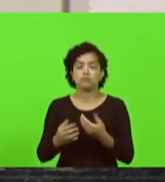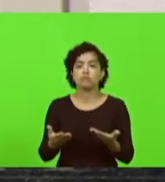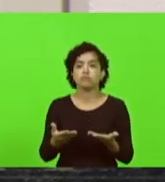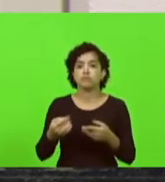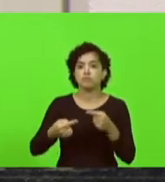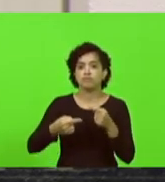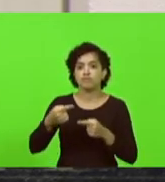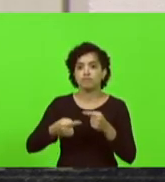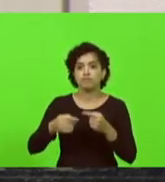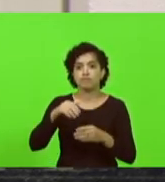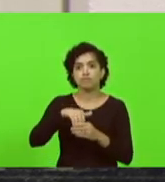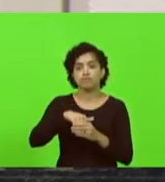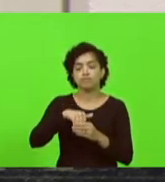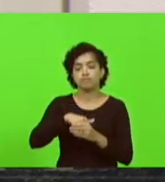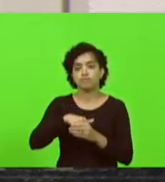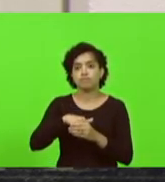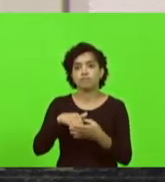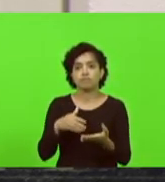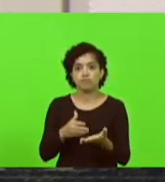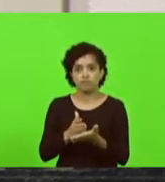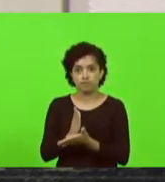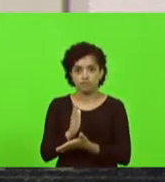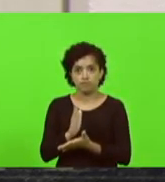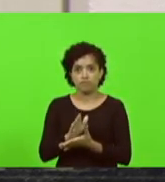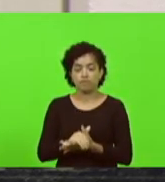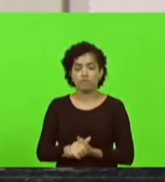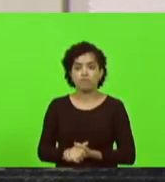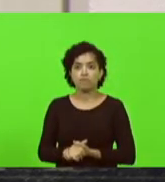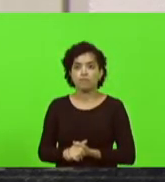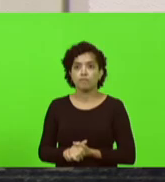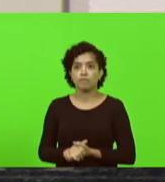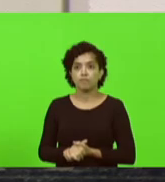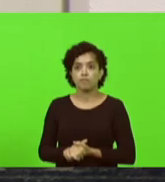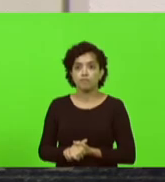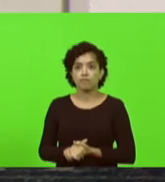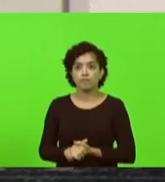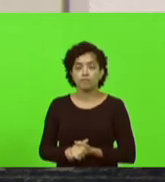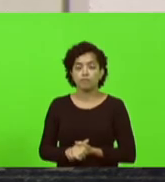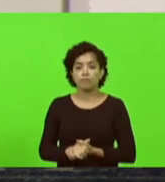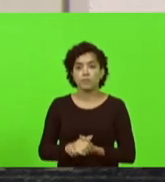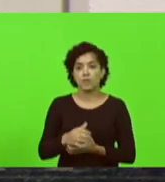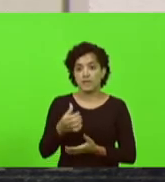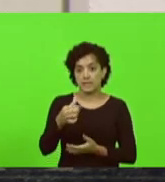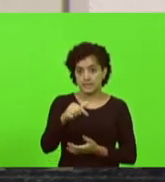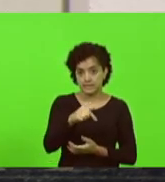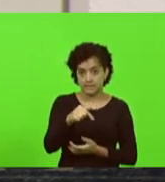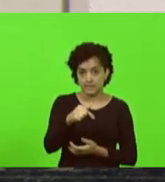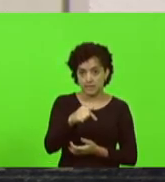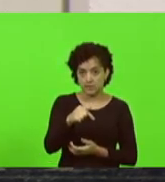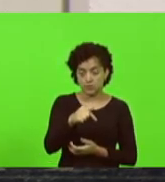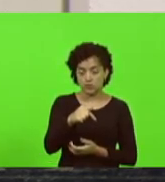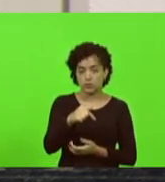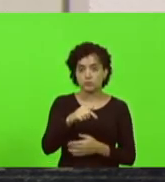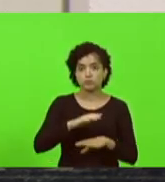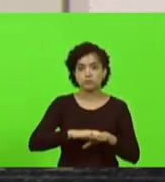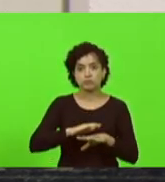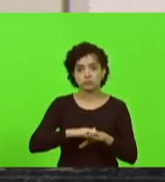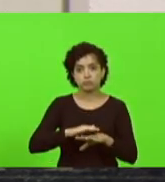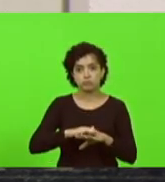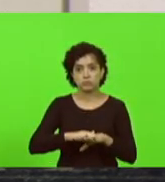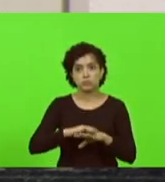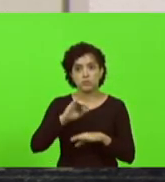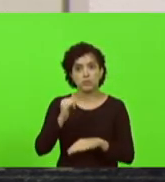discussão, em votação, aprovado. Moção número 7, autor deputado